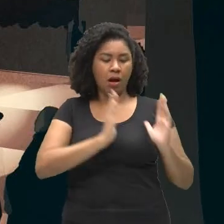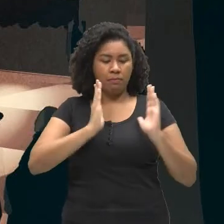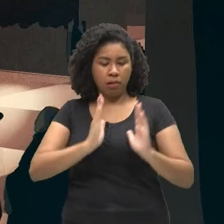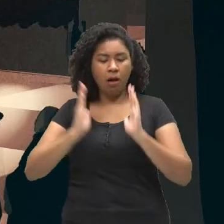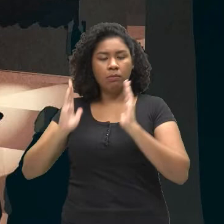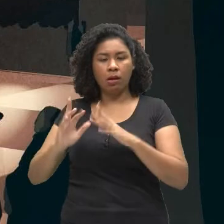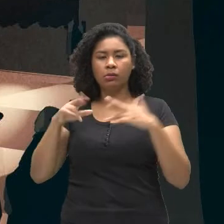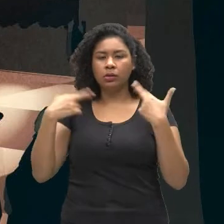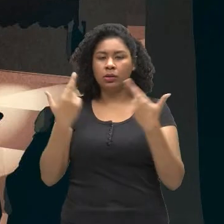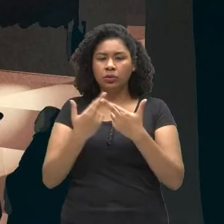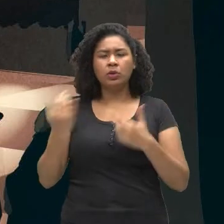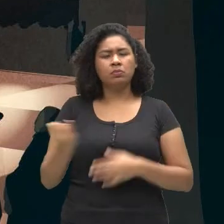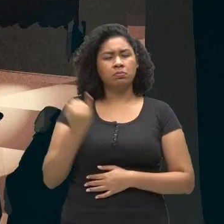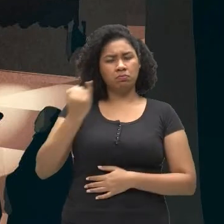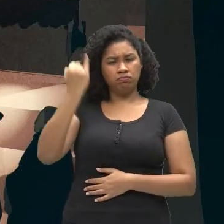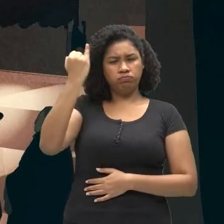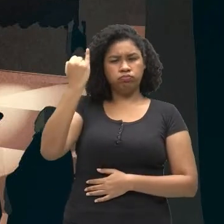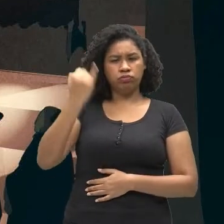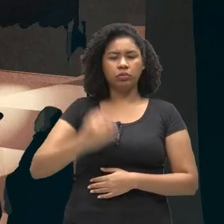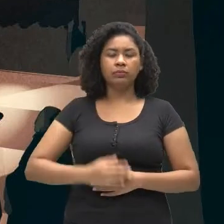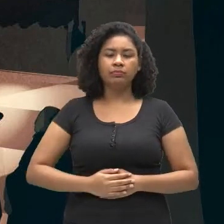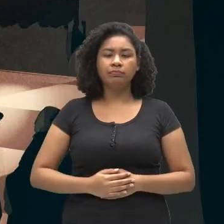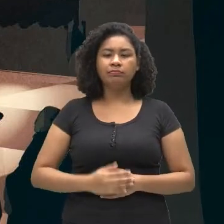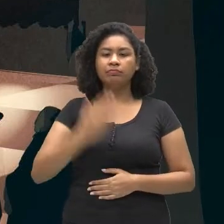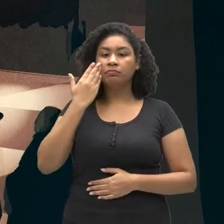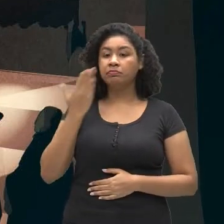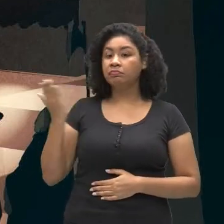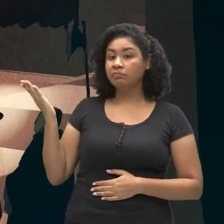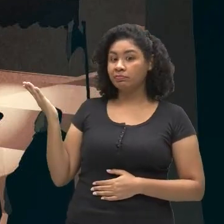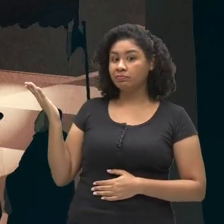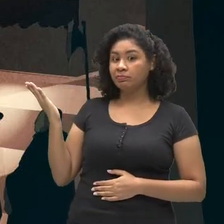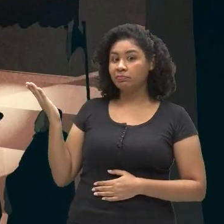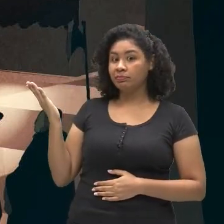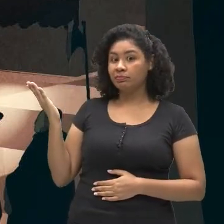são fundamentais. Por quê? Vamos dar o pontapé inicial,